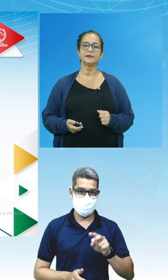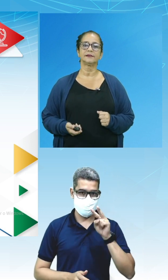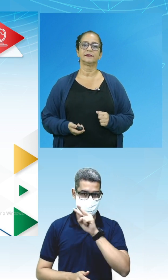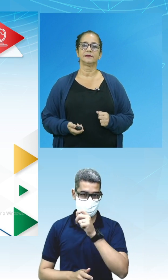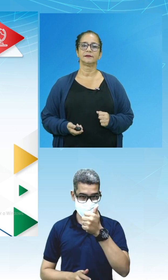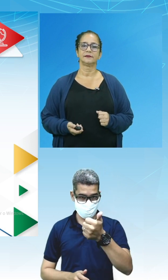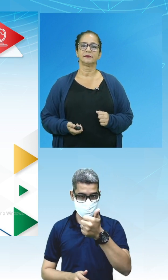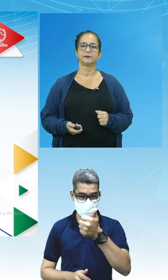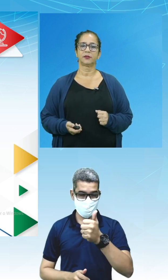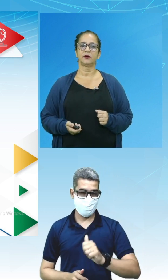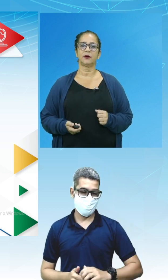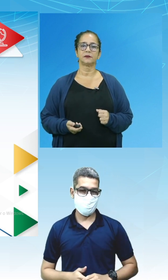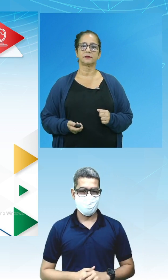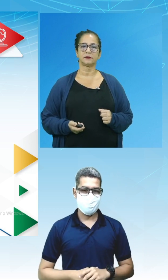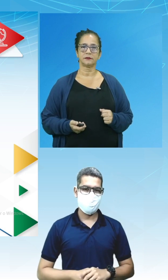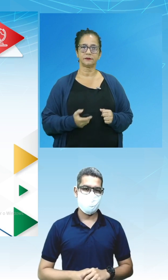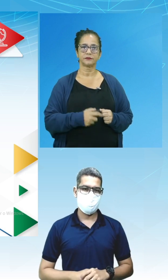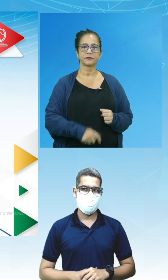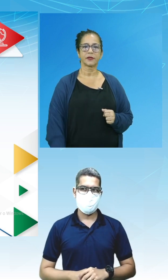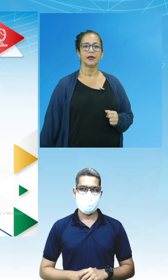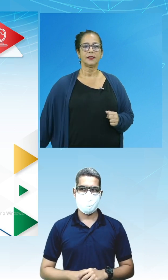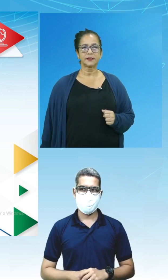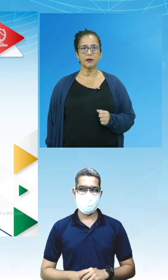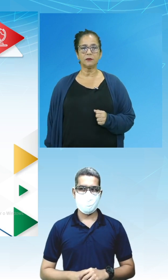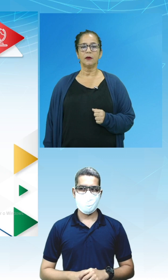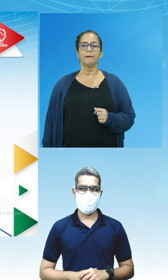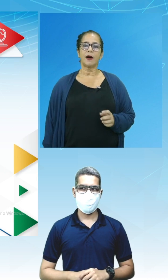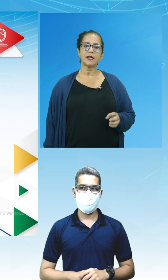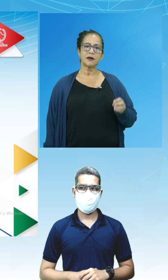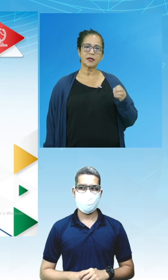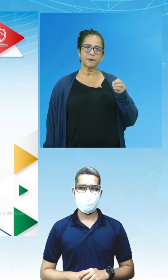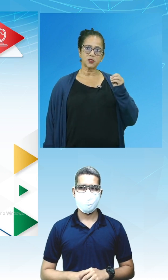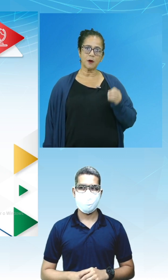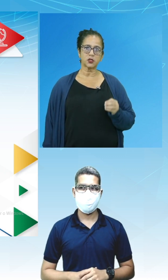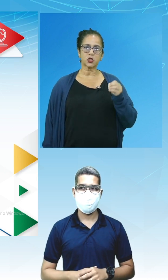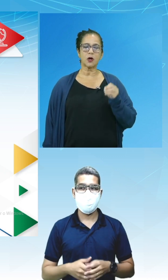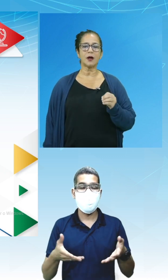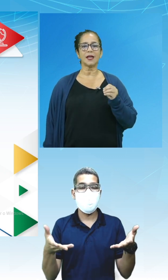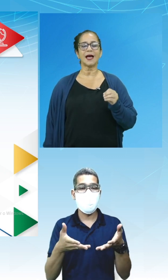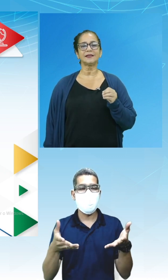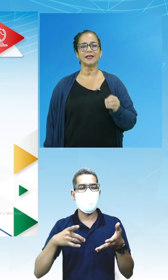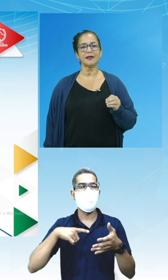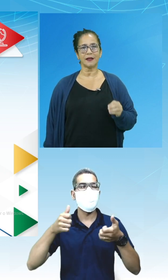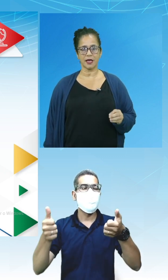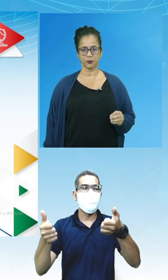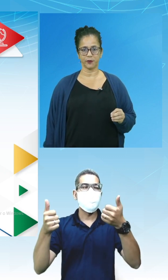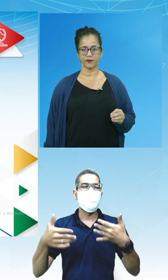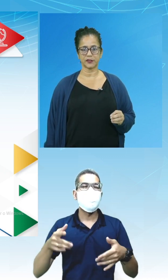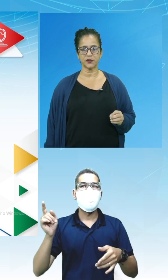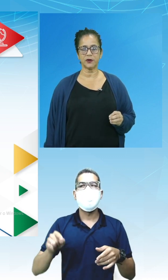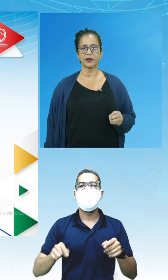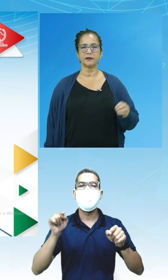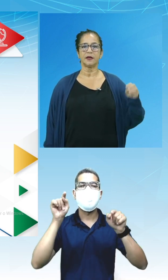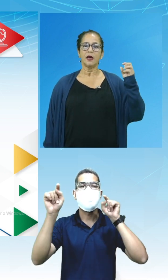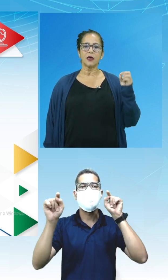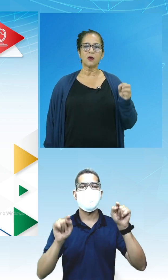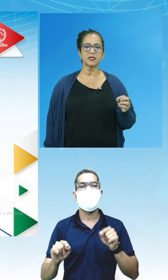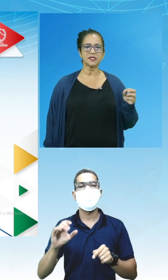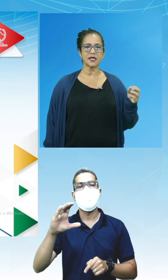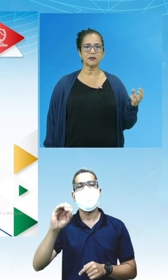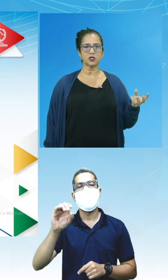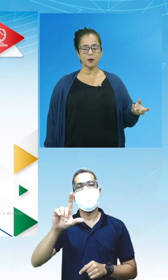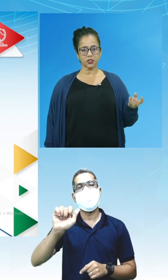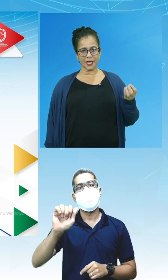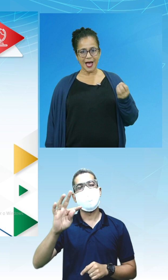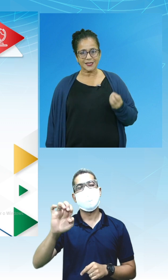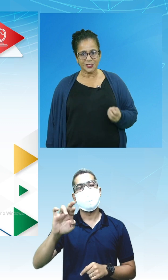olhada? Pronto. Então, bora agora para os pontos colaterais, professora. Encontra-se